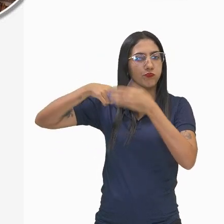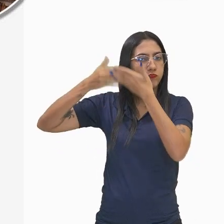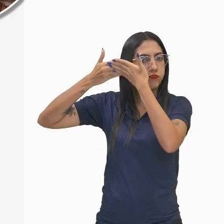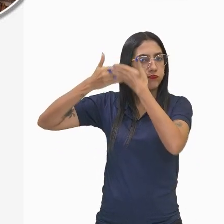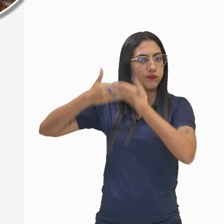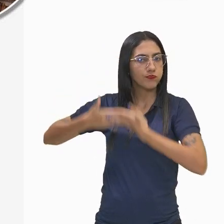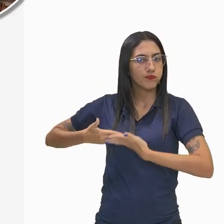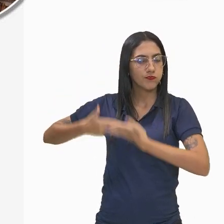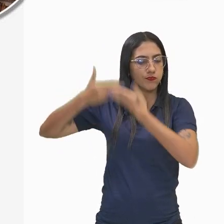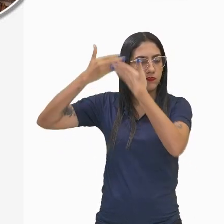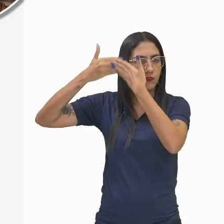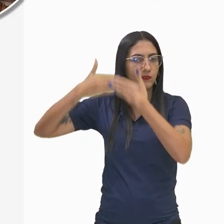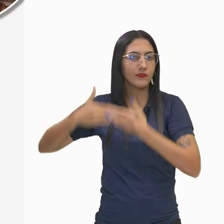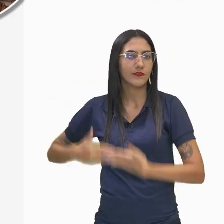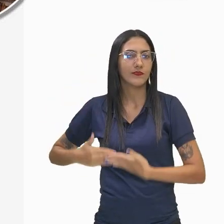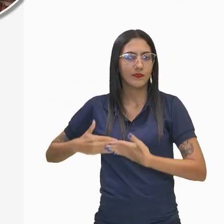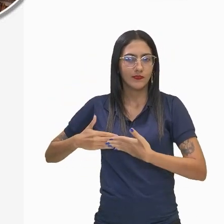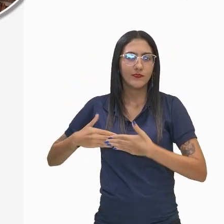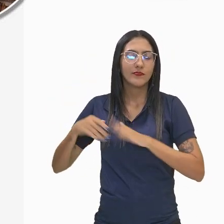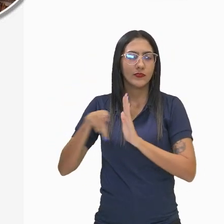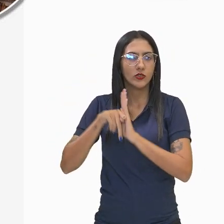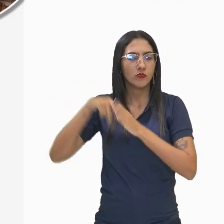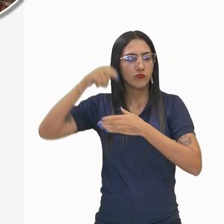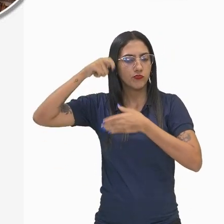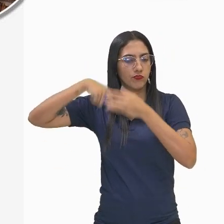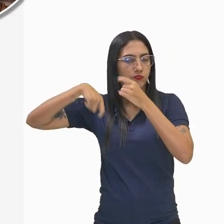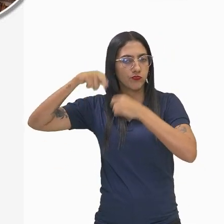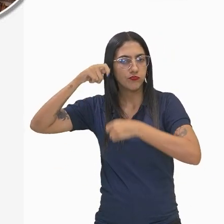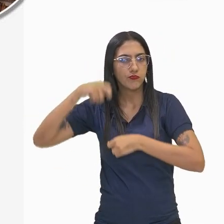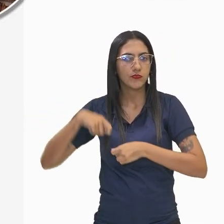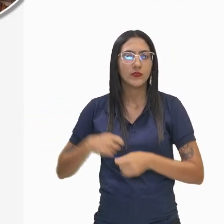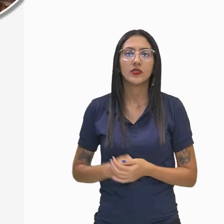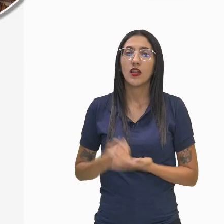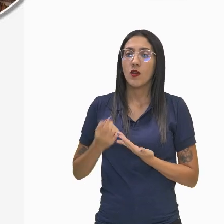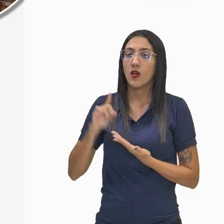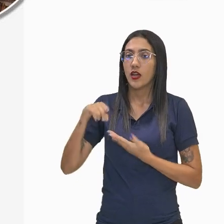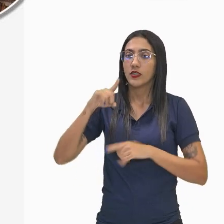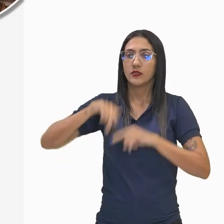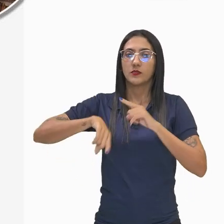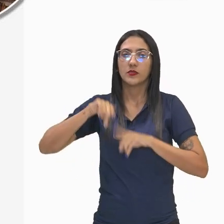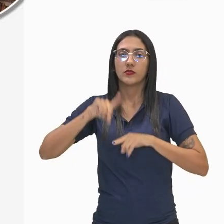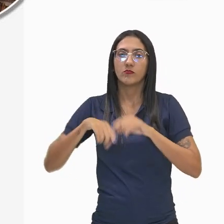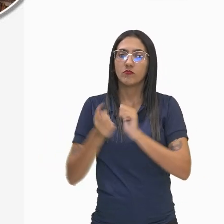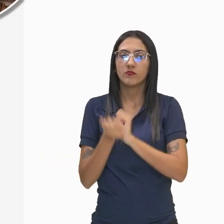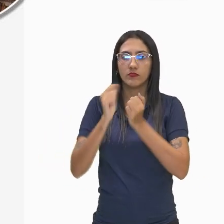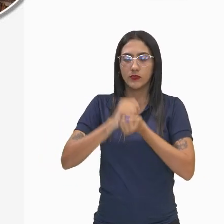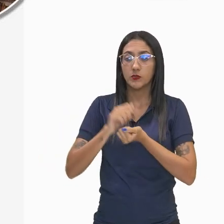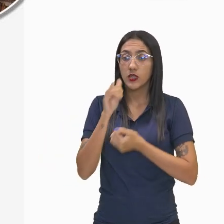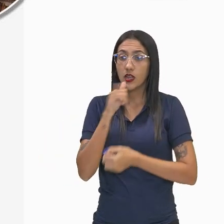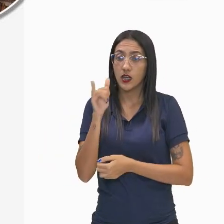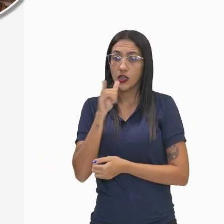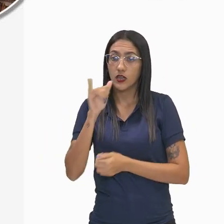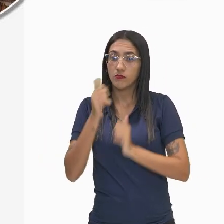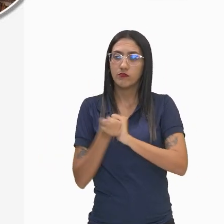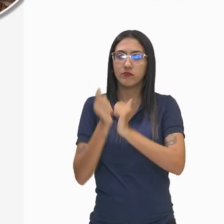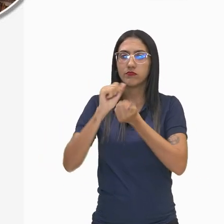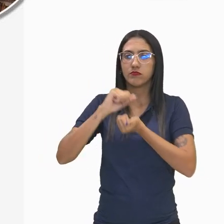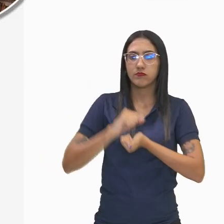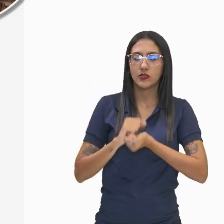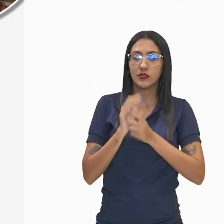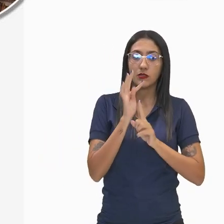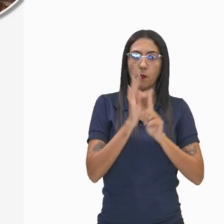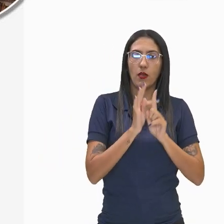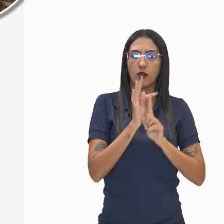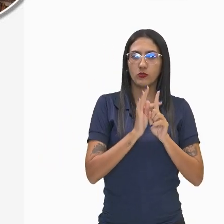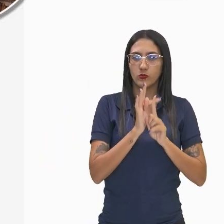utilizada para alisar os cabelos. Esse dispositivo transforma a energia elétrica em energia